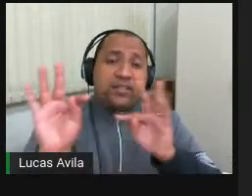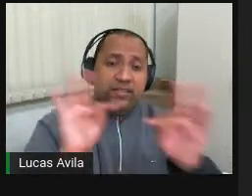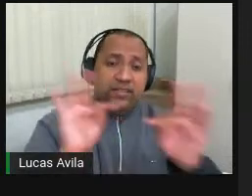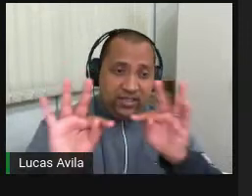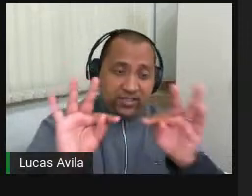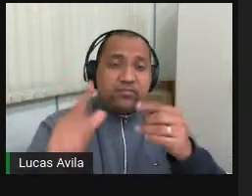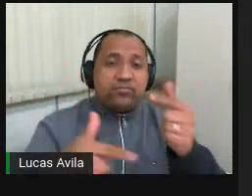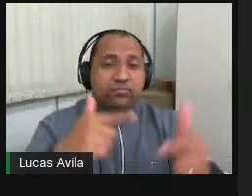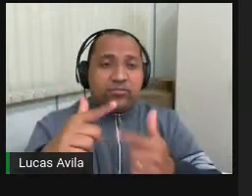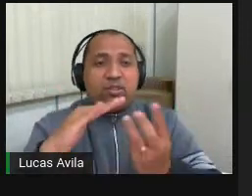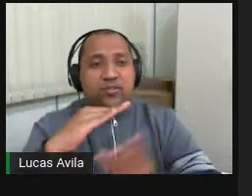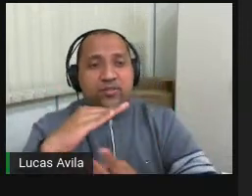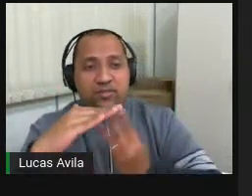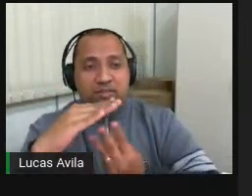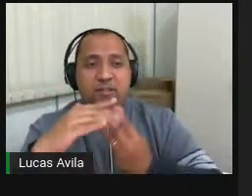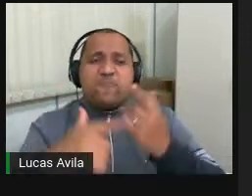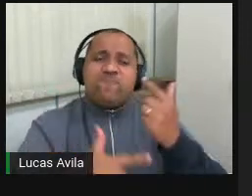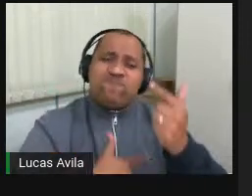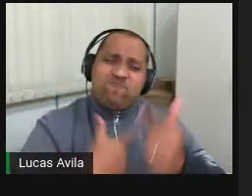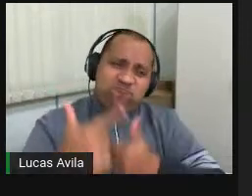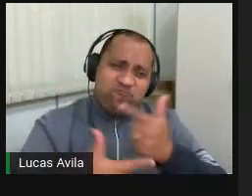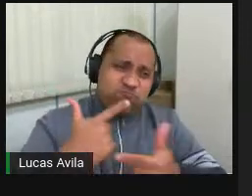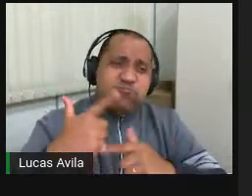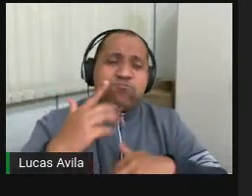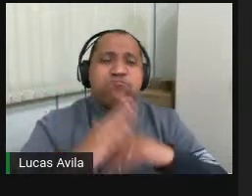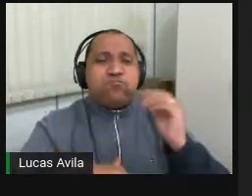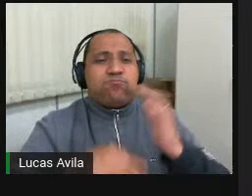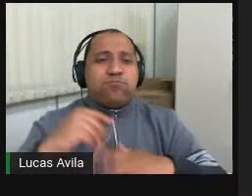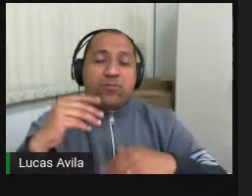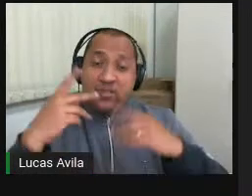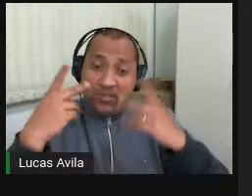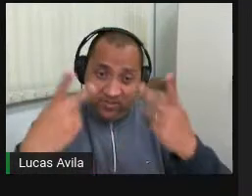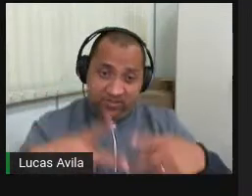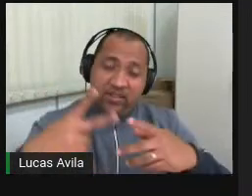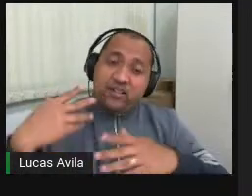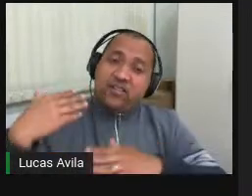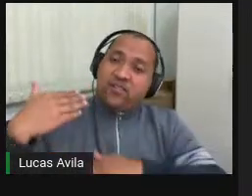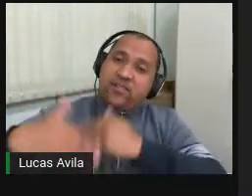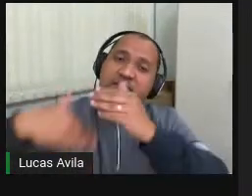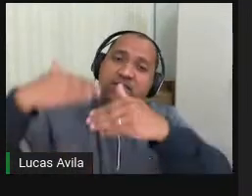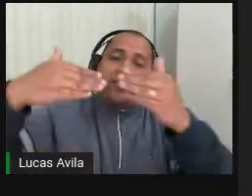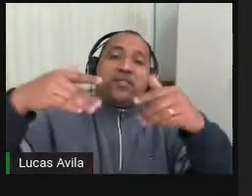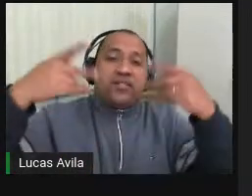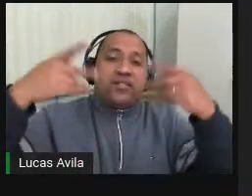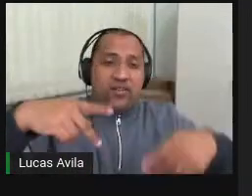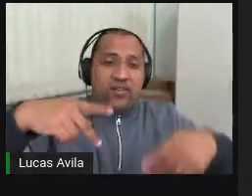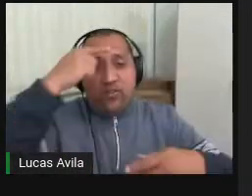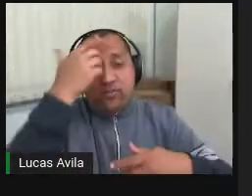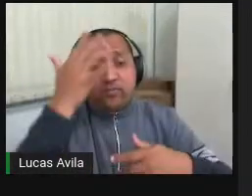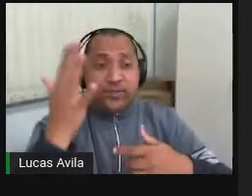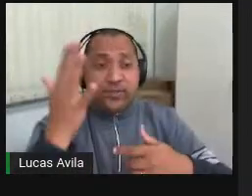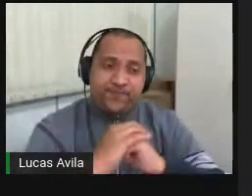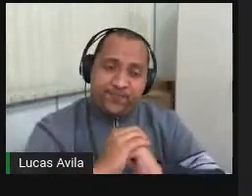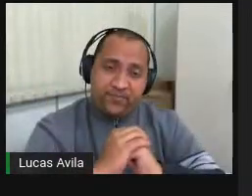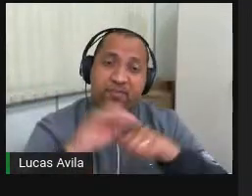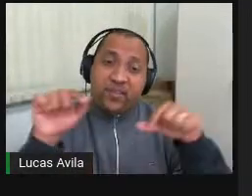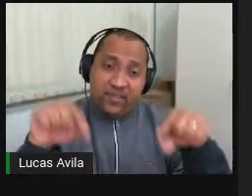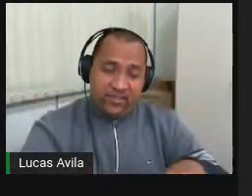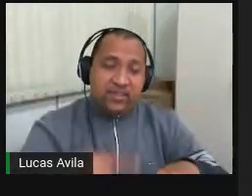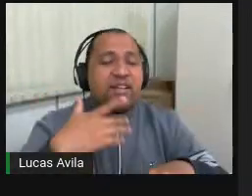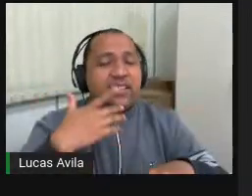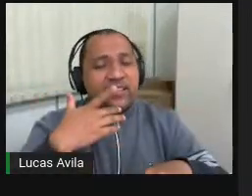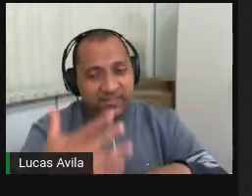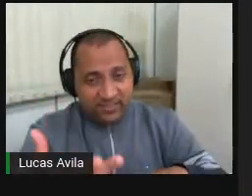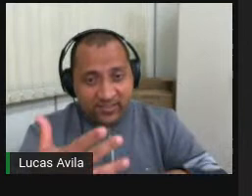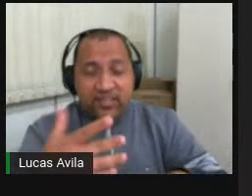que com afinco trabalham na construção e desenvolvimento da Unipampa. Essa tarde torna-se